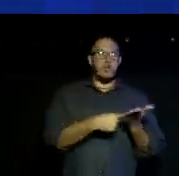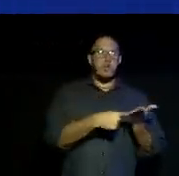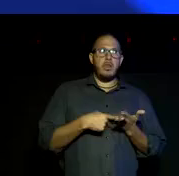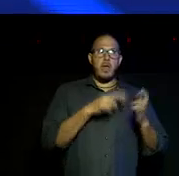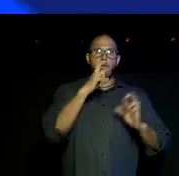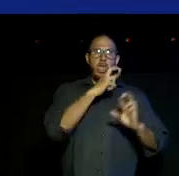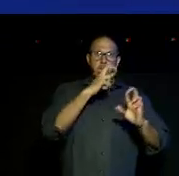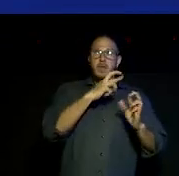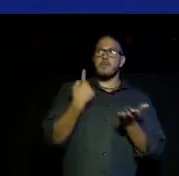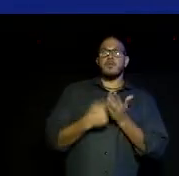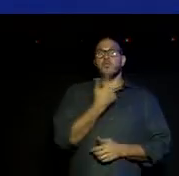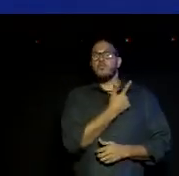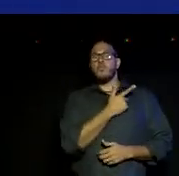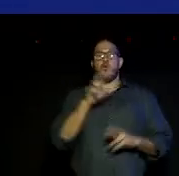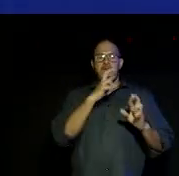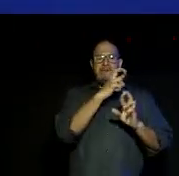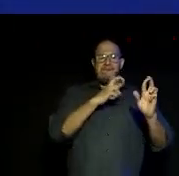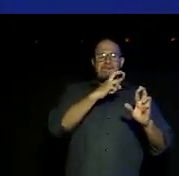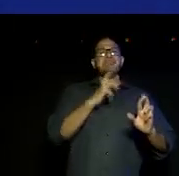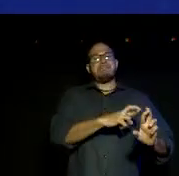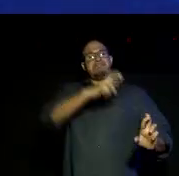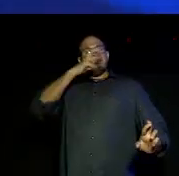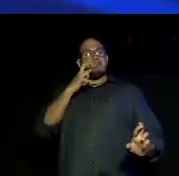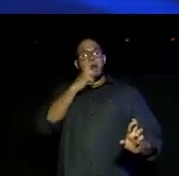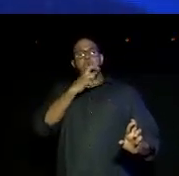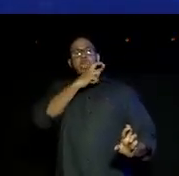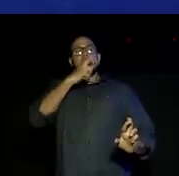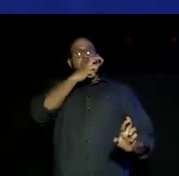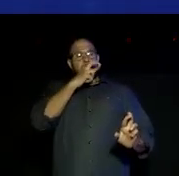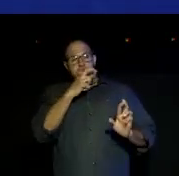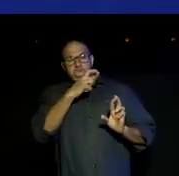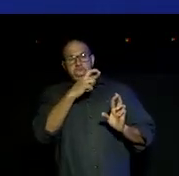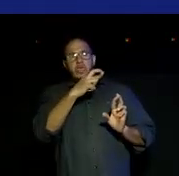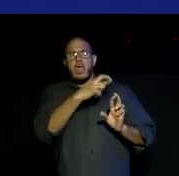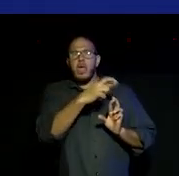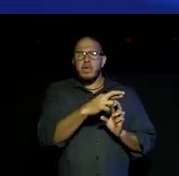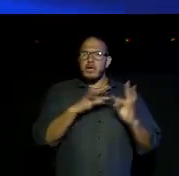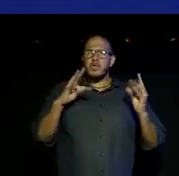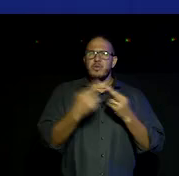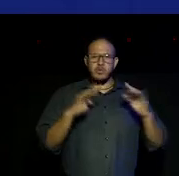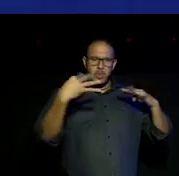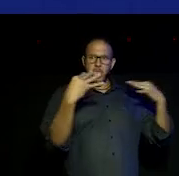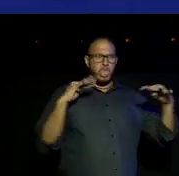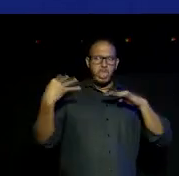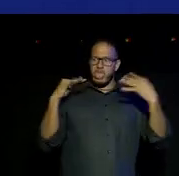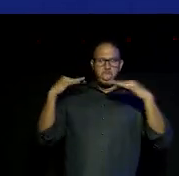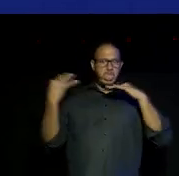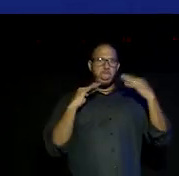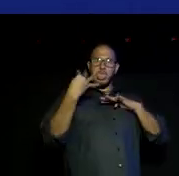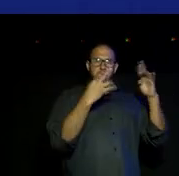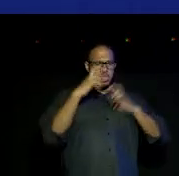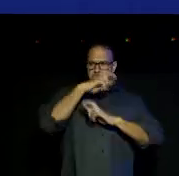cúmplices e falharem os dois. Aí bota um vigilante vigilando o vigilante do vigilante. Daqui a pouco todo mundo vai estar vigiando